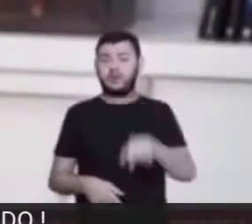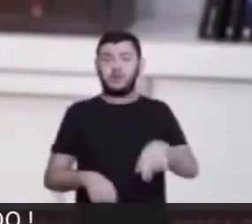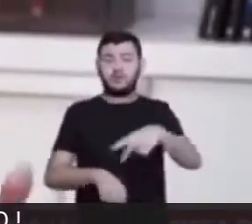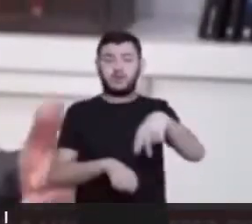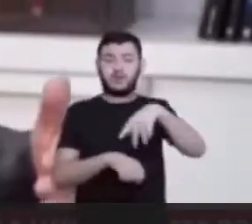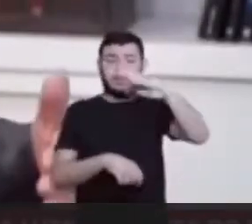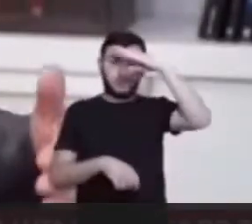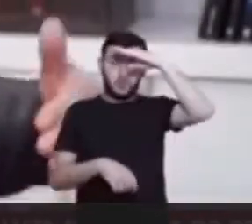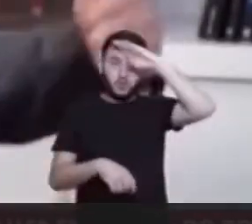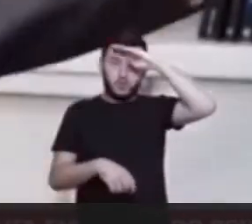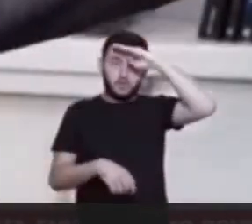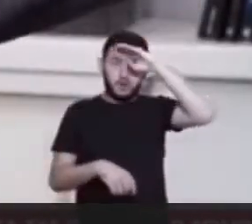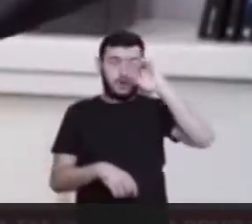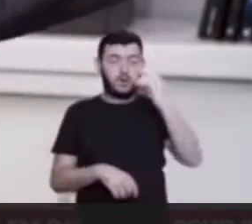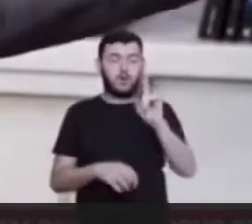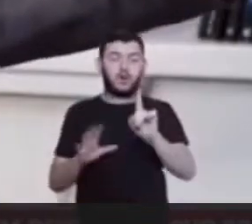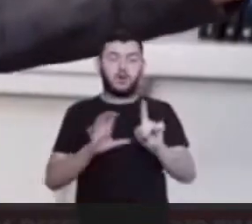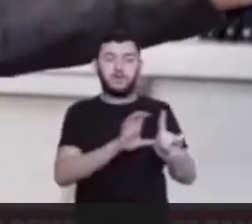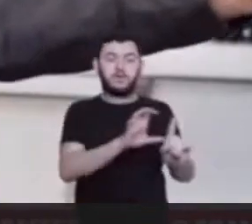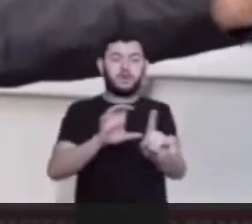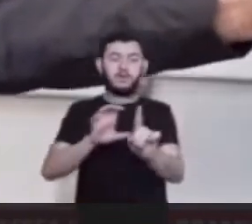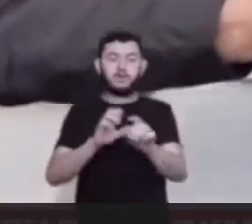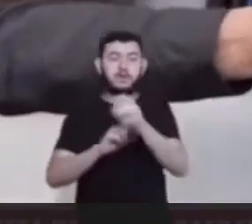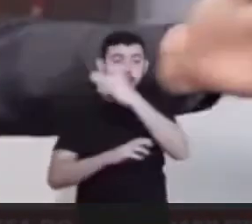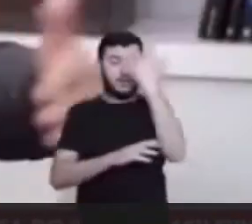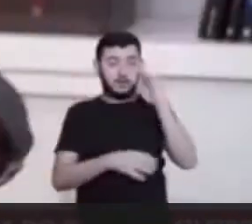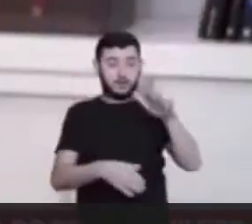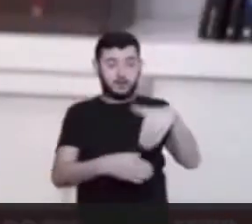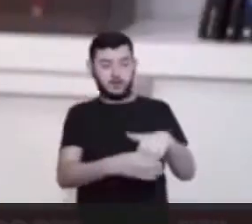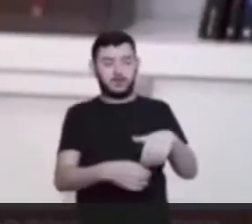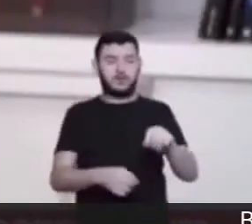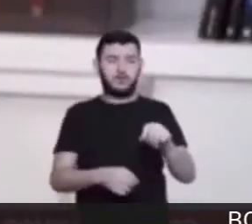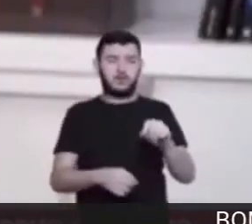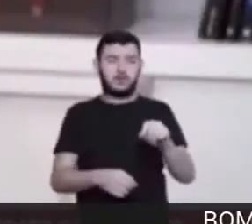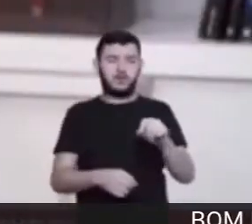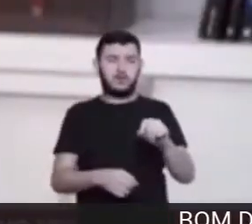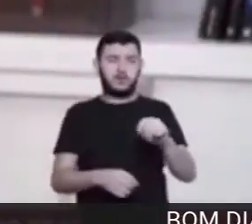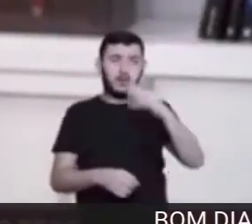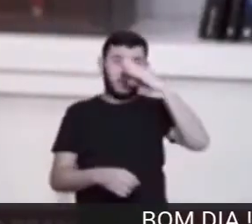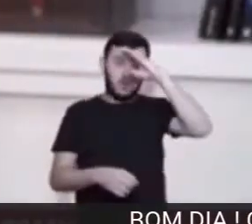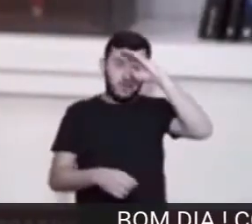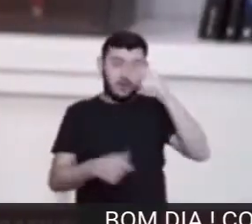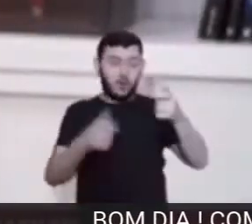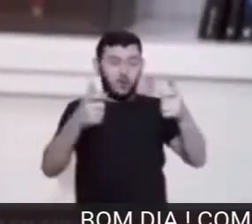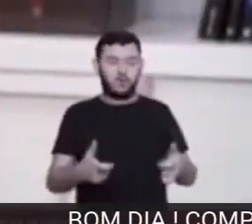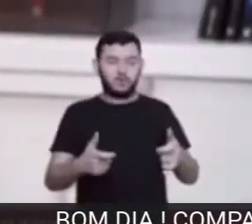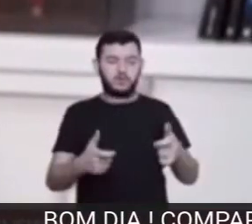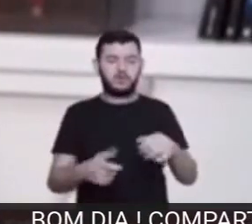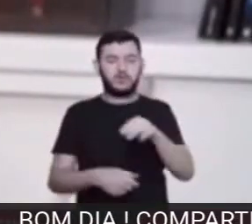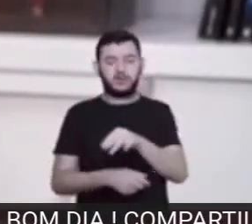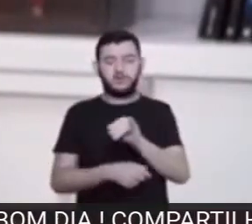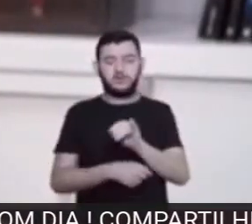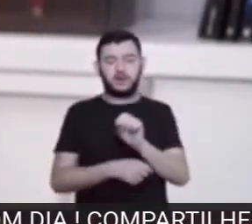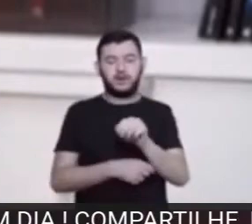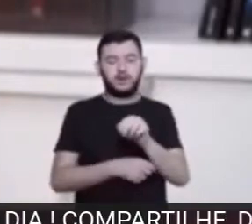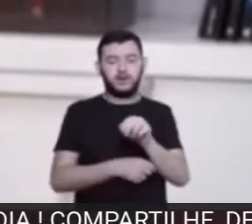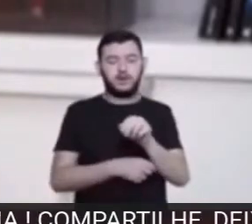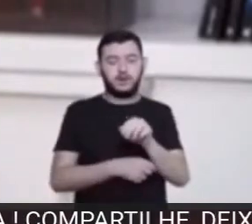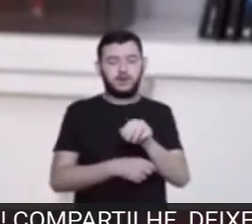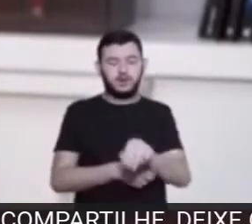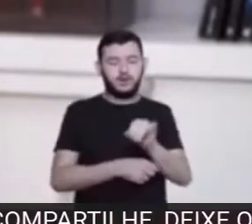pressão dos eleitores cubanos lá em Miami, que faz o presidente tomar essa posição,